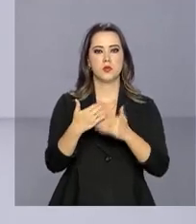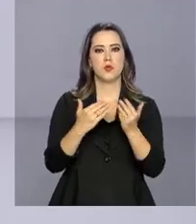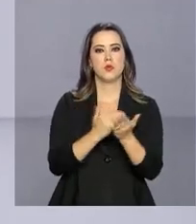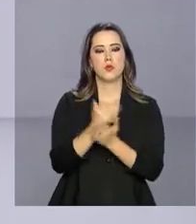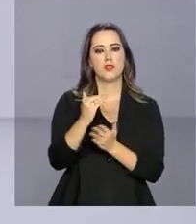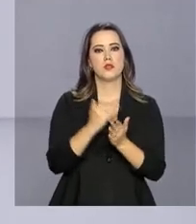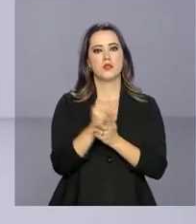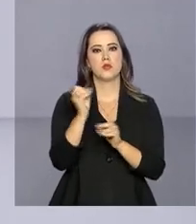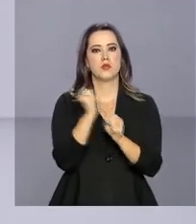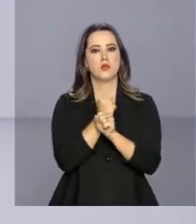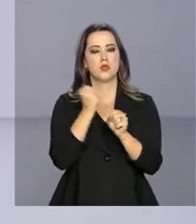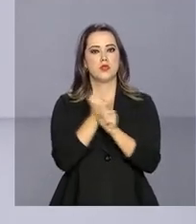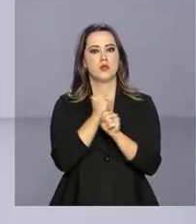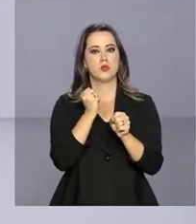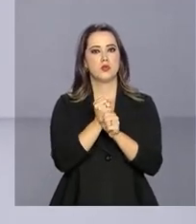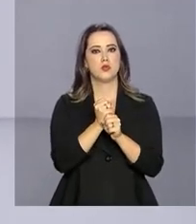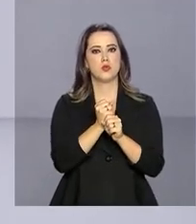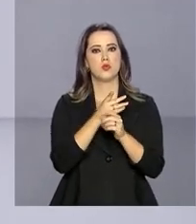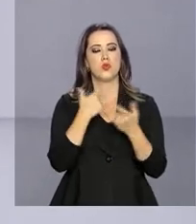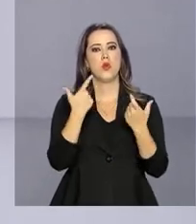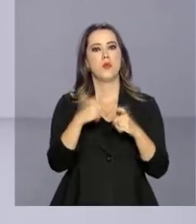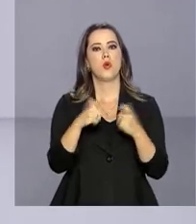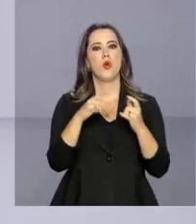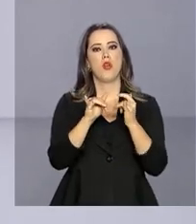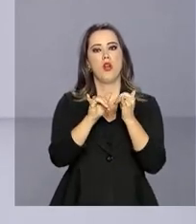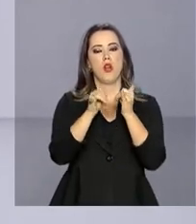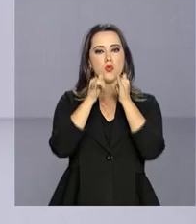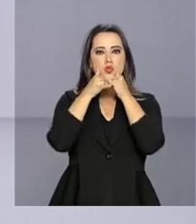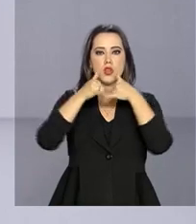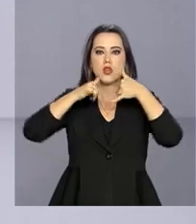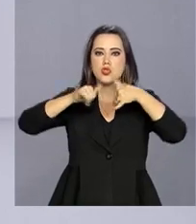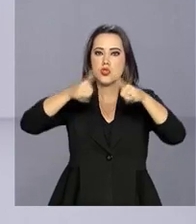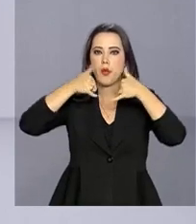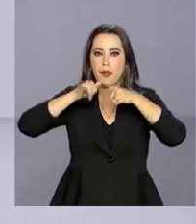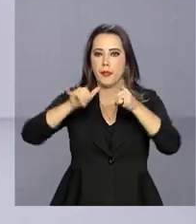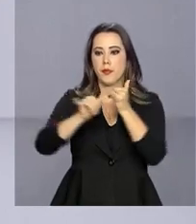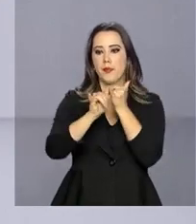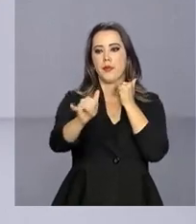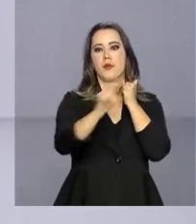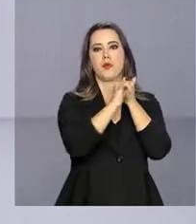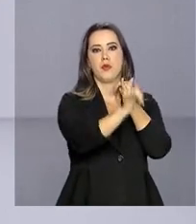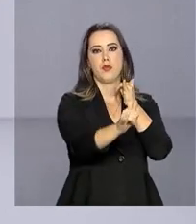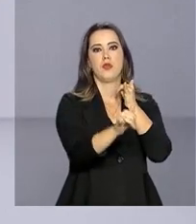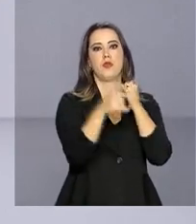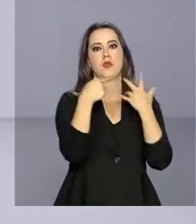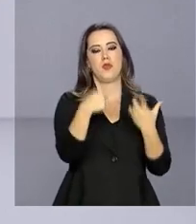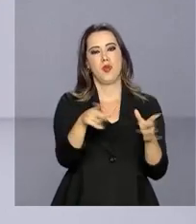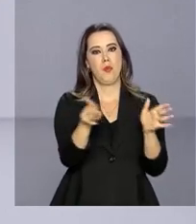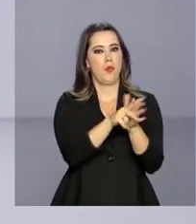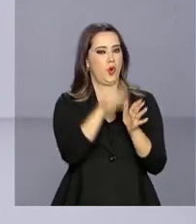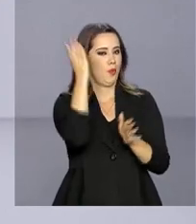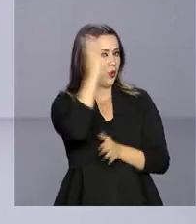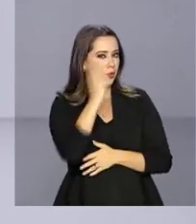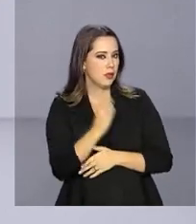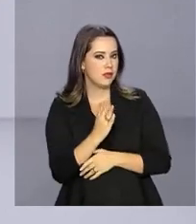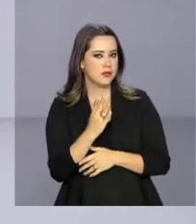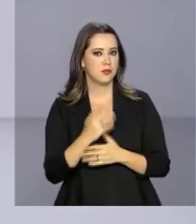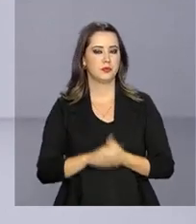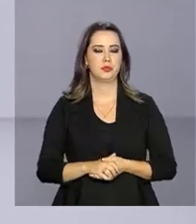do chamado linhão serviço de transmissão de energia que vai integrar roraima ao sistema elétrico